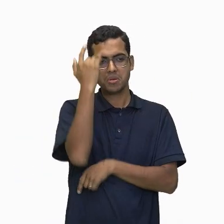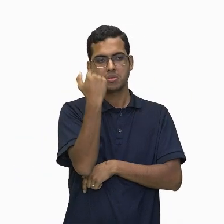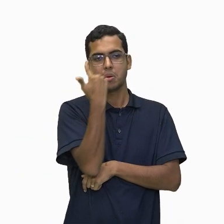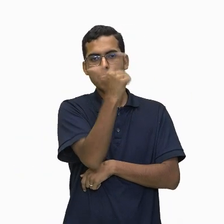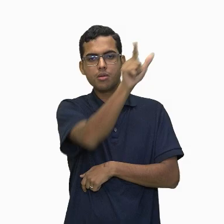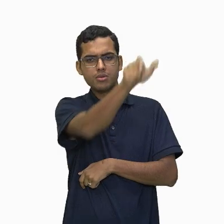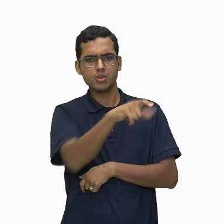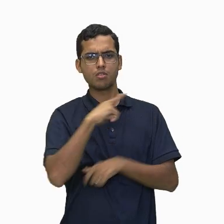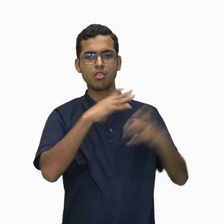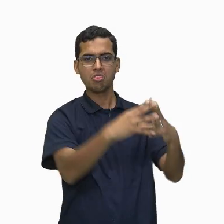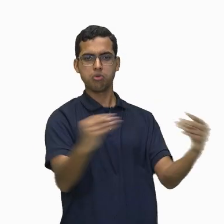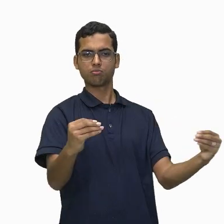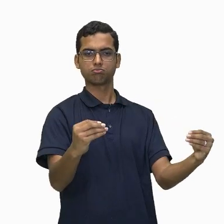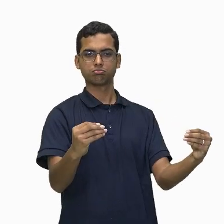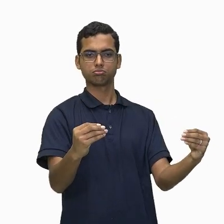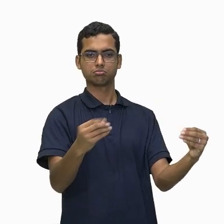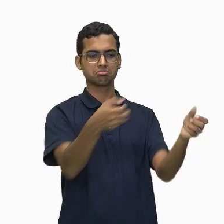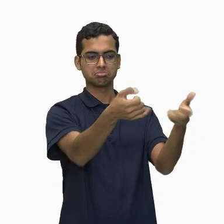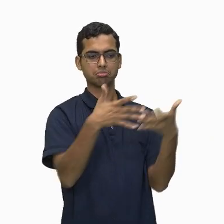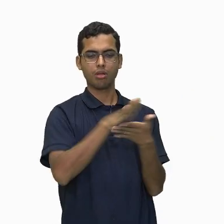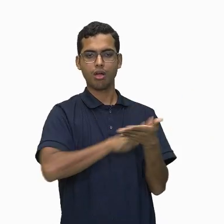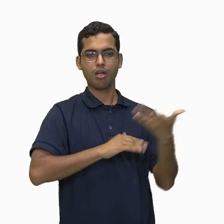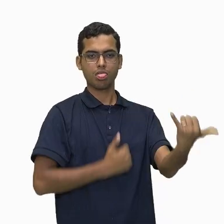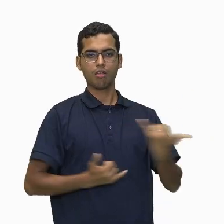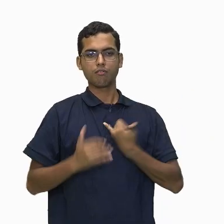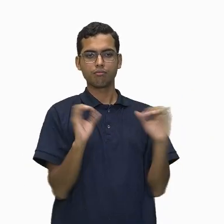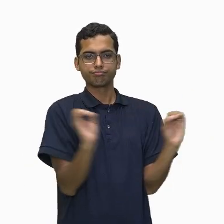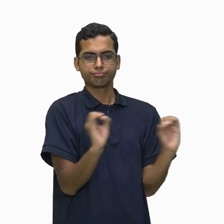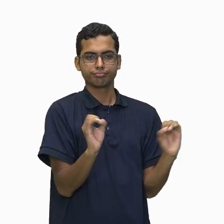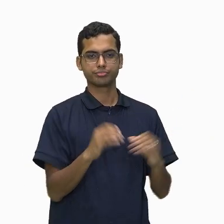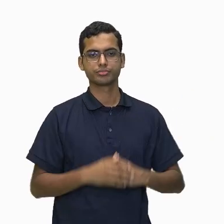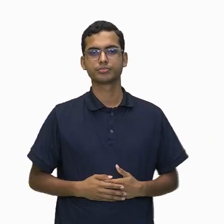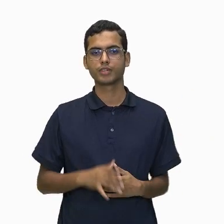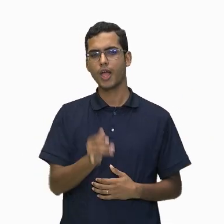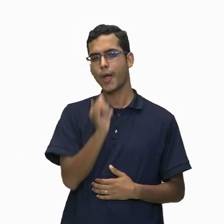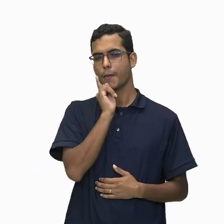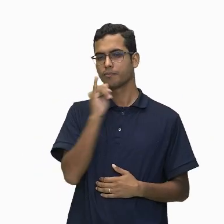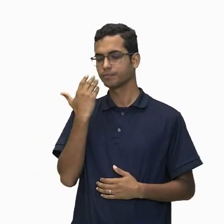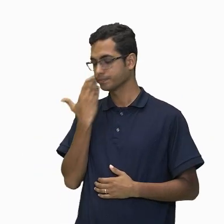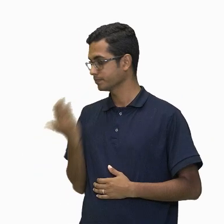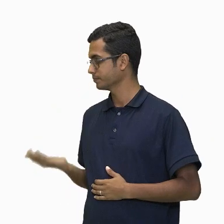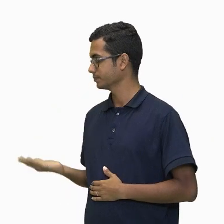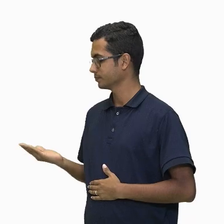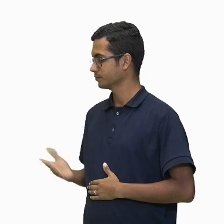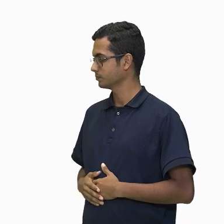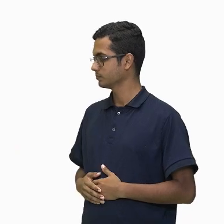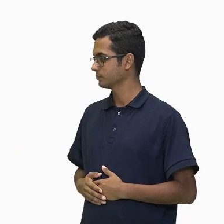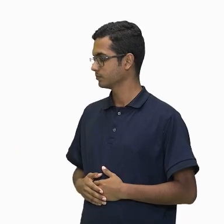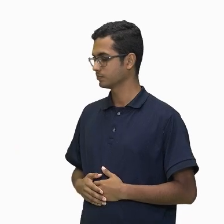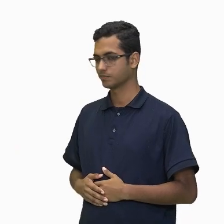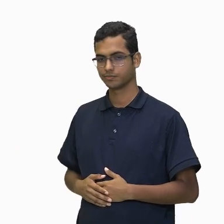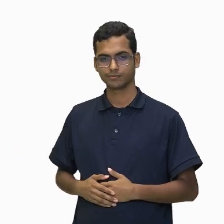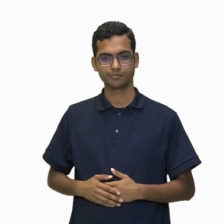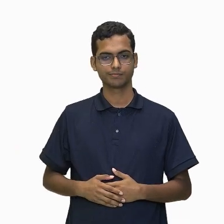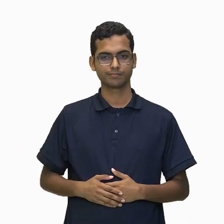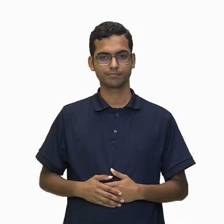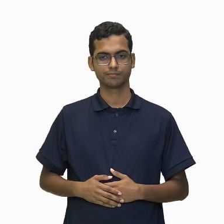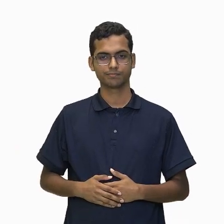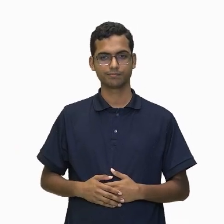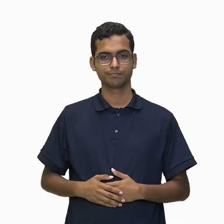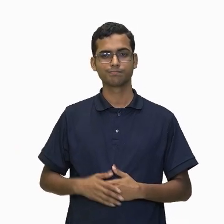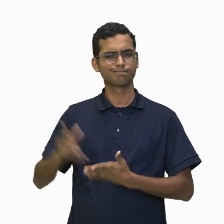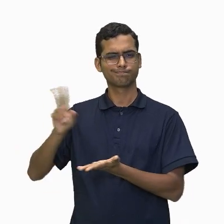ghosting. Vamos ver aqui o exemplo. He stopped texting me, total ghosting. Vamos ver o